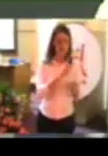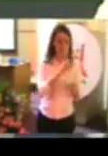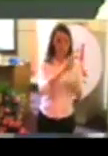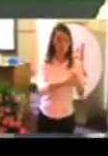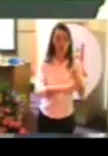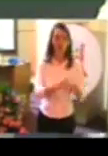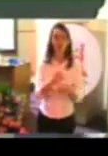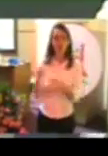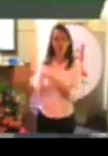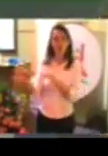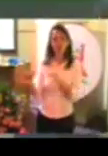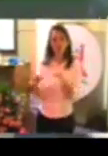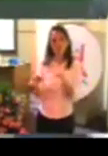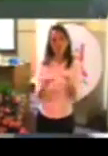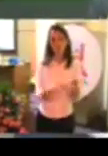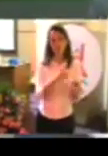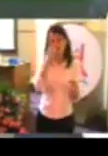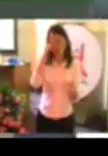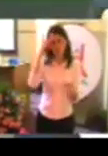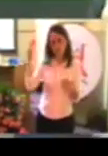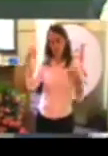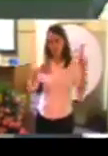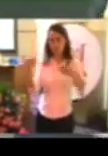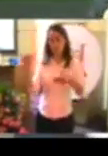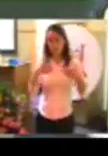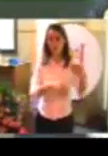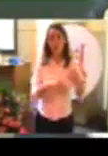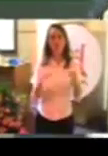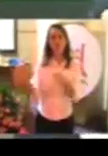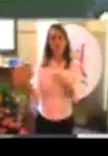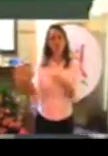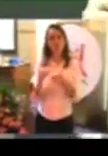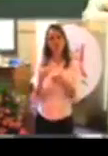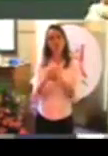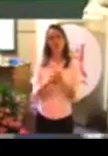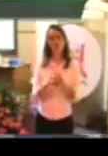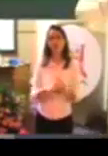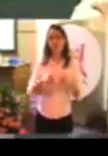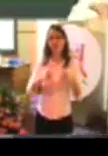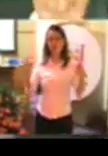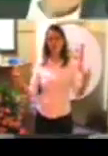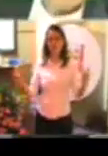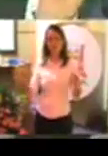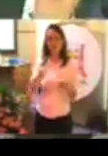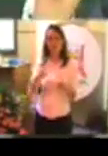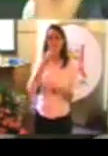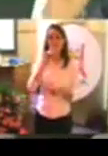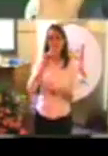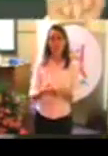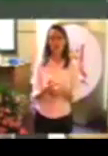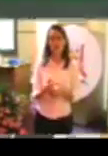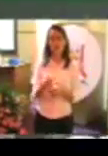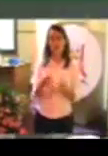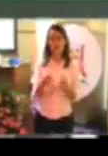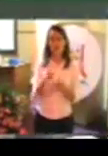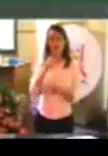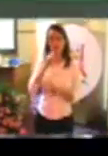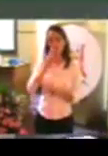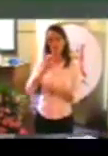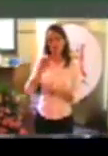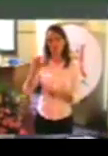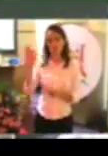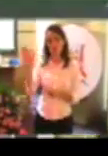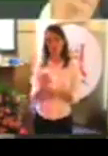a frequência de cidadãos à Câmara Municipal de Itu aumentou em mais de 1000%,